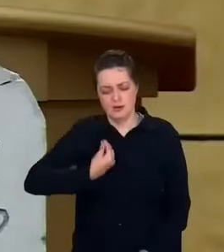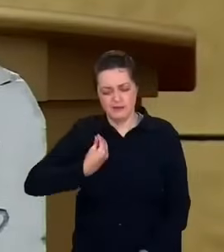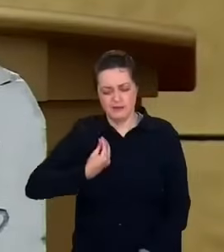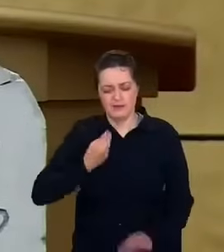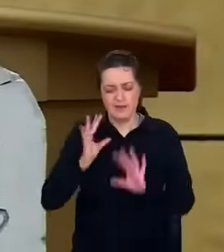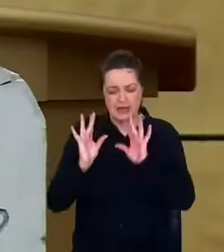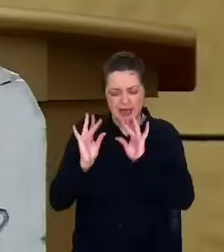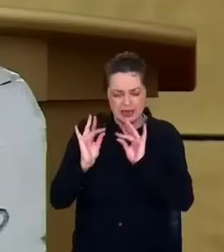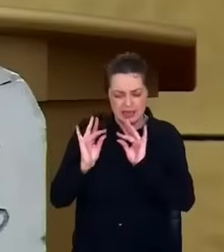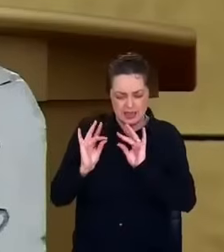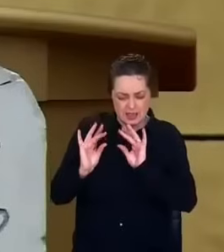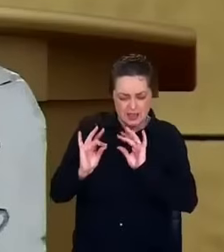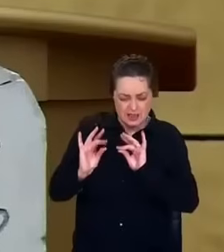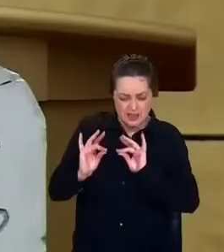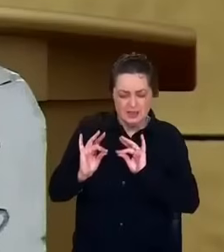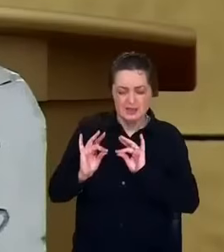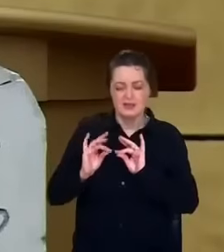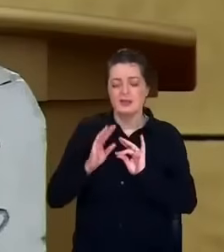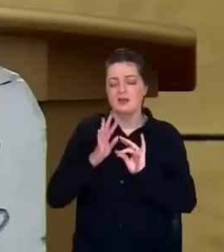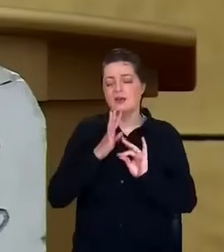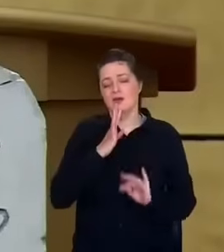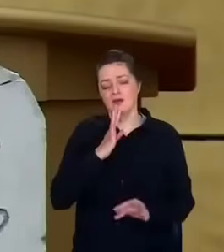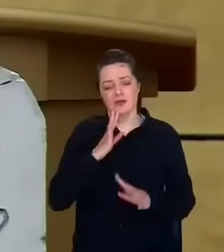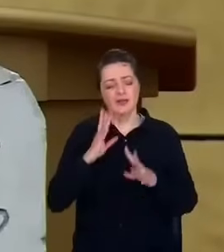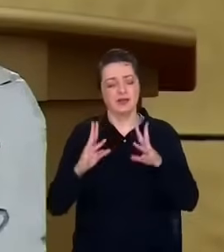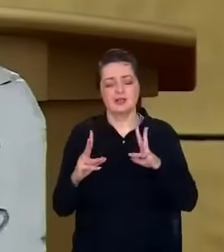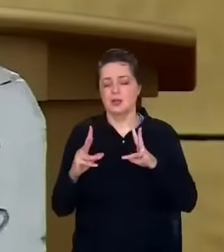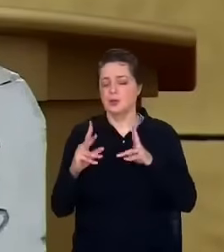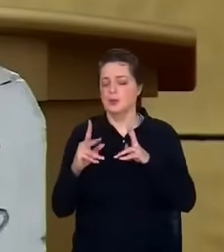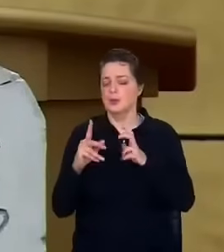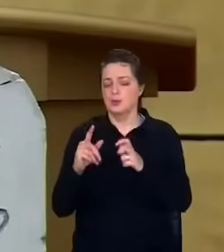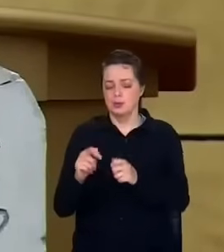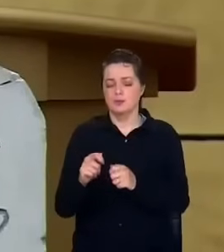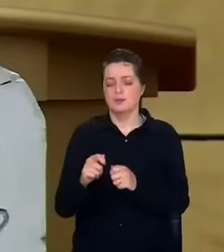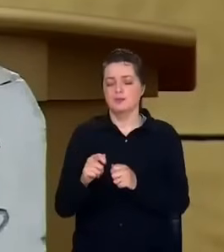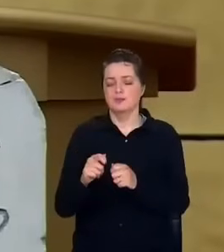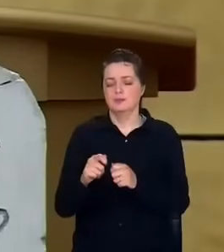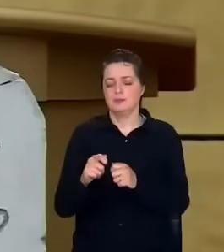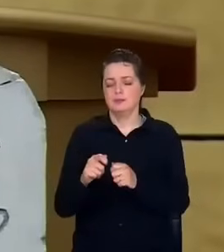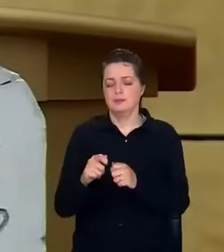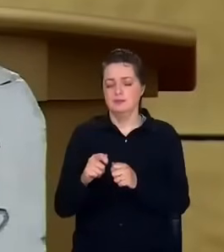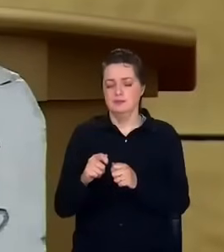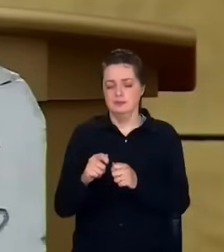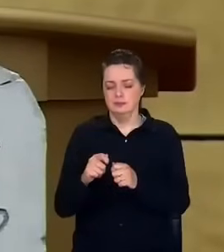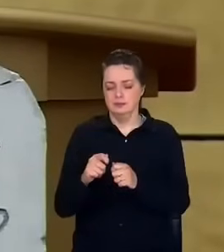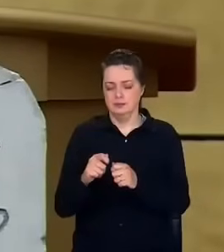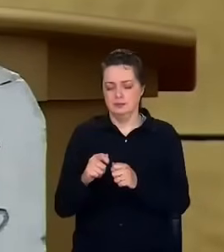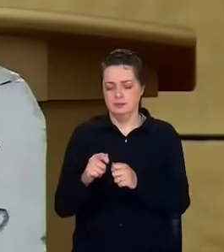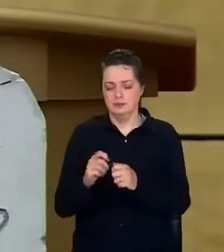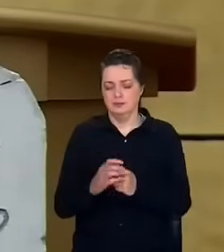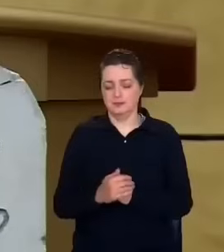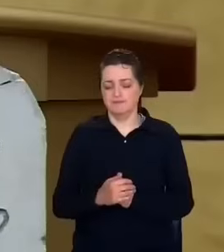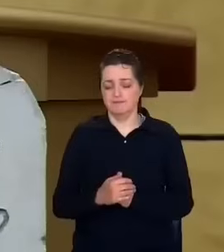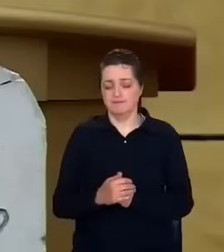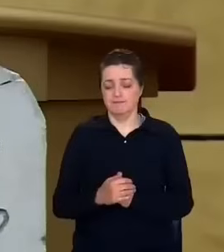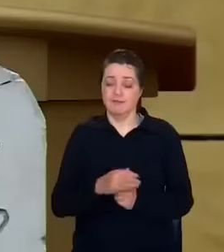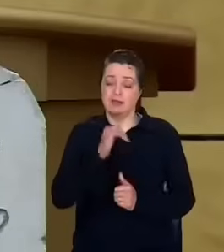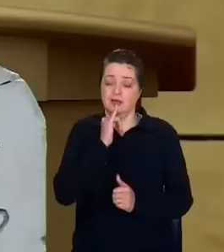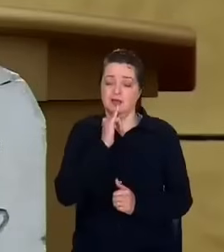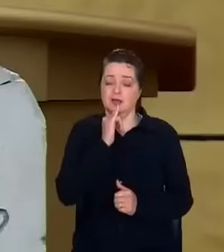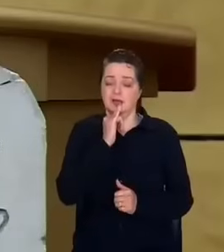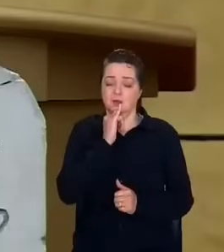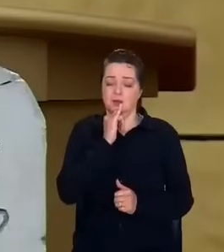detalhes, o Senhor sabe de tudo. Essa criatura que está, por